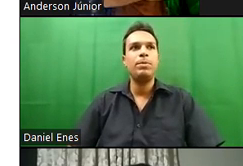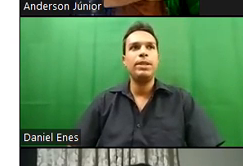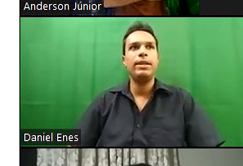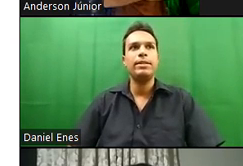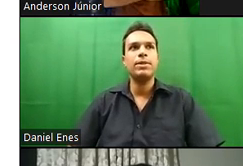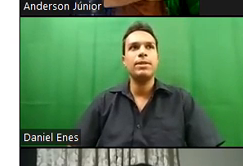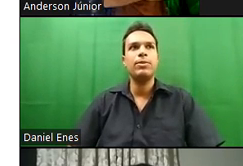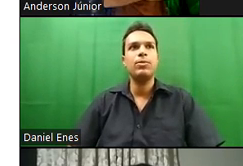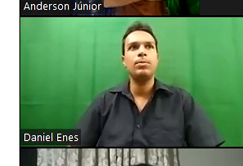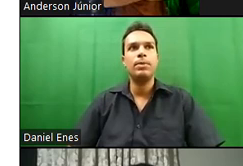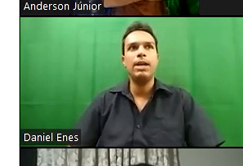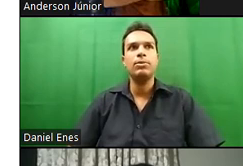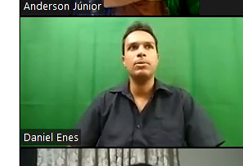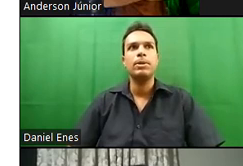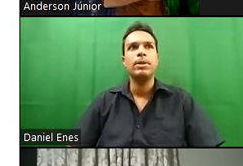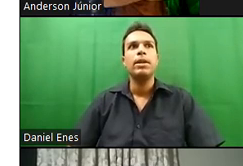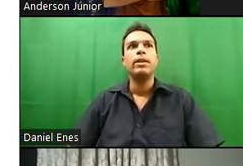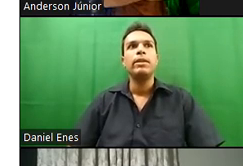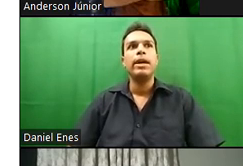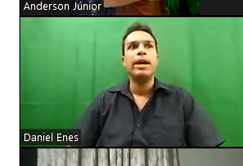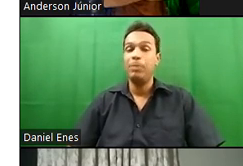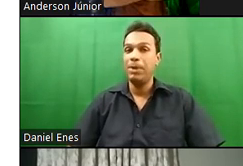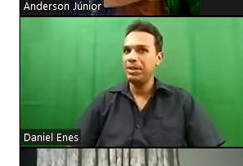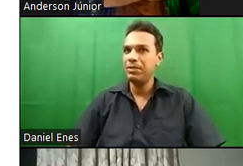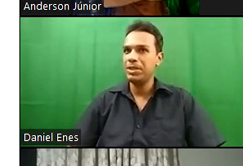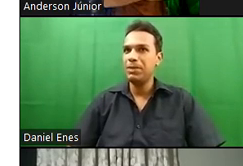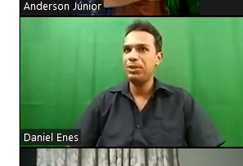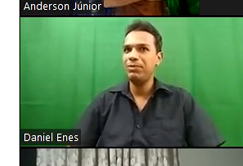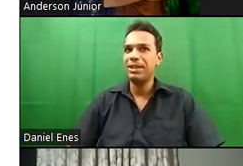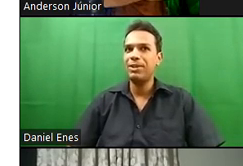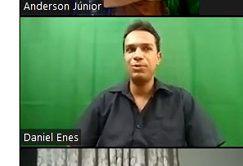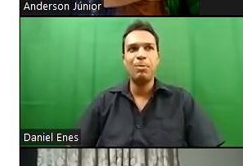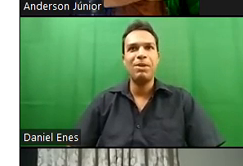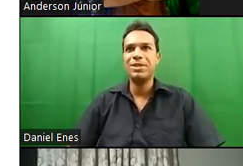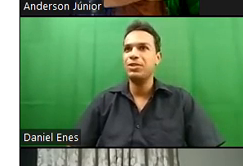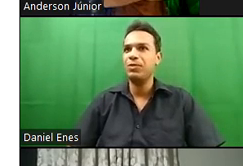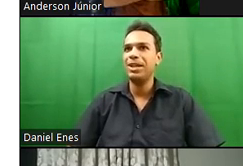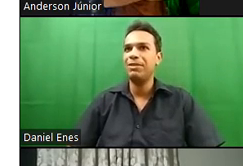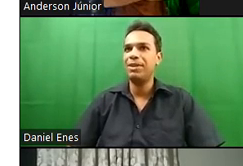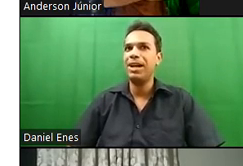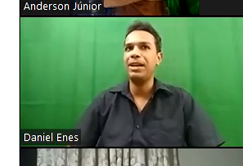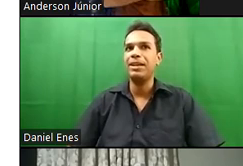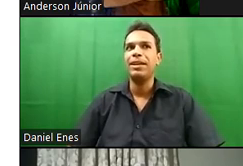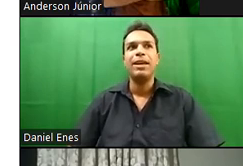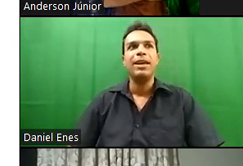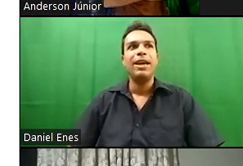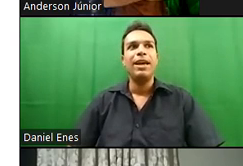uma experiência, você tem um contato. Uma pena que você não vai poder ficar até o final, mas vocês vão